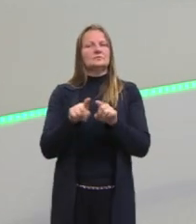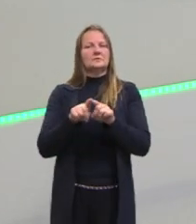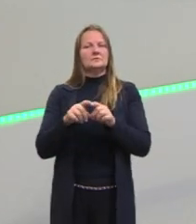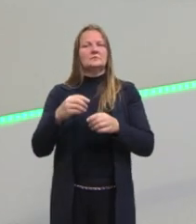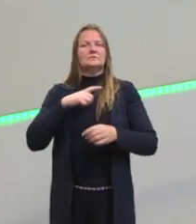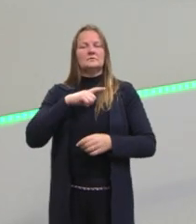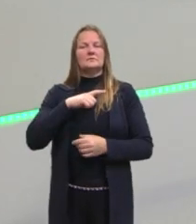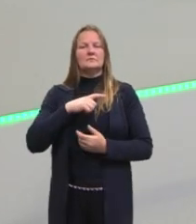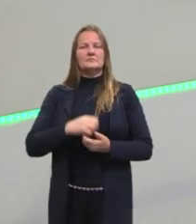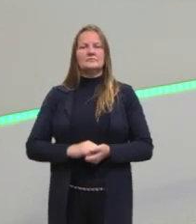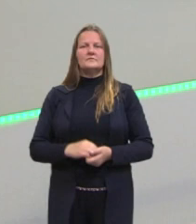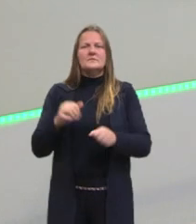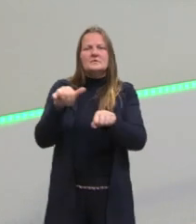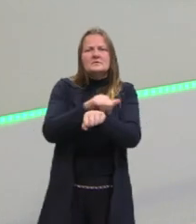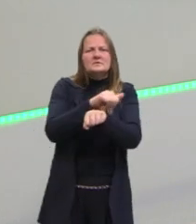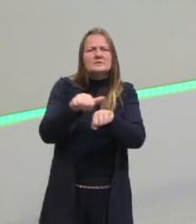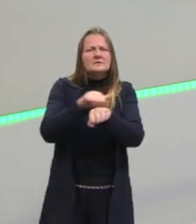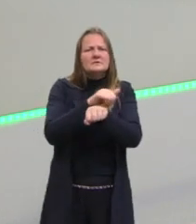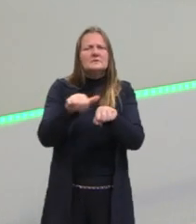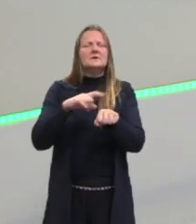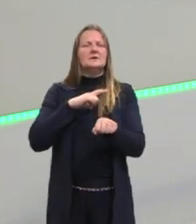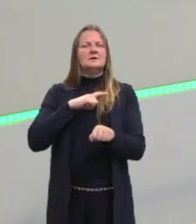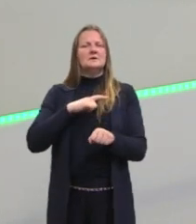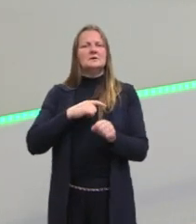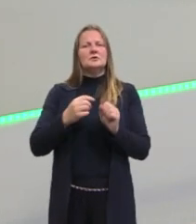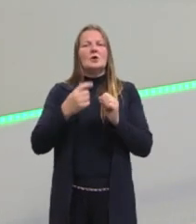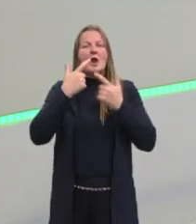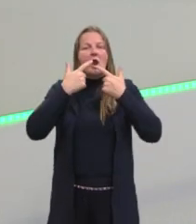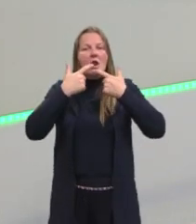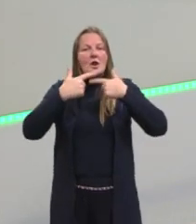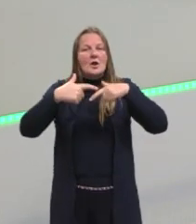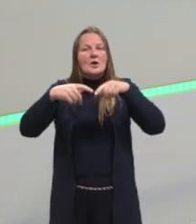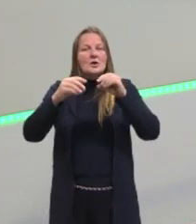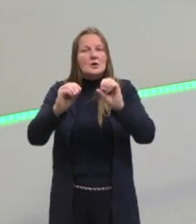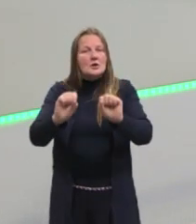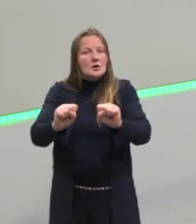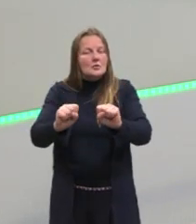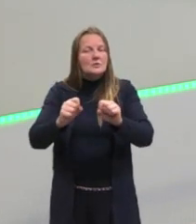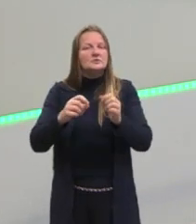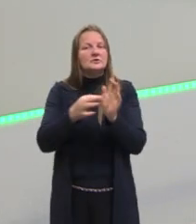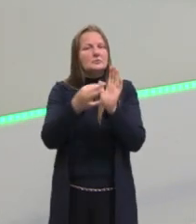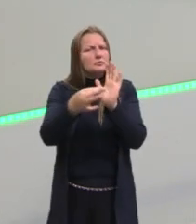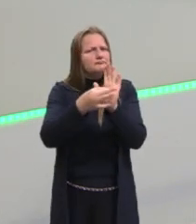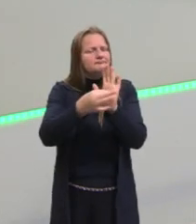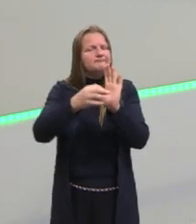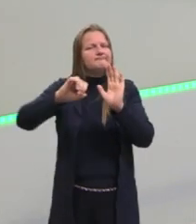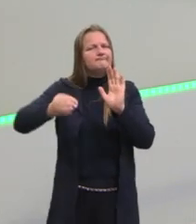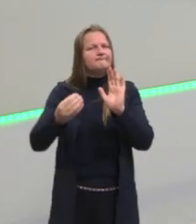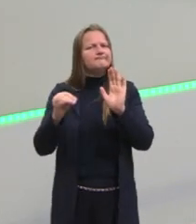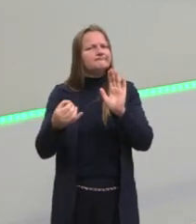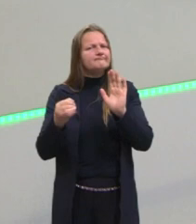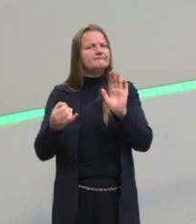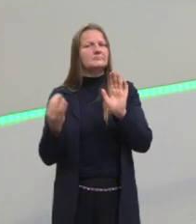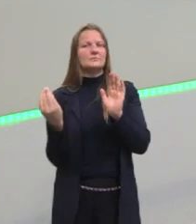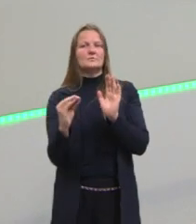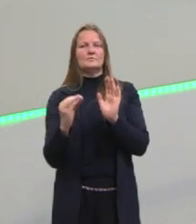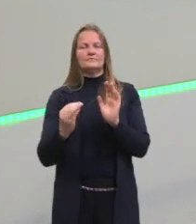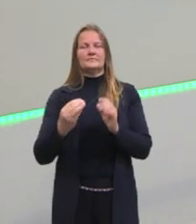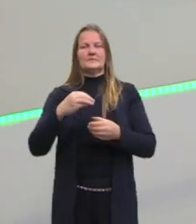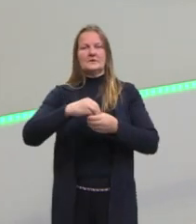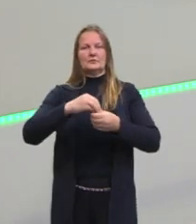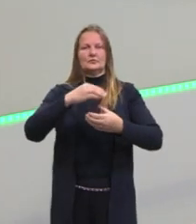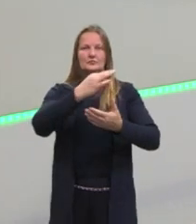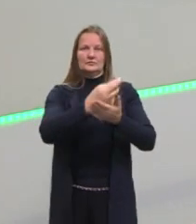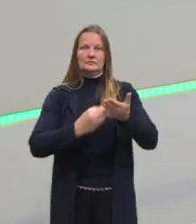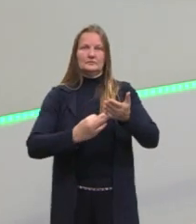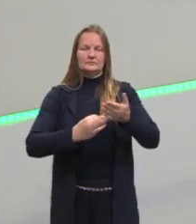aí como, né, fundamentação linguística um tipo argumentativo de linguagem. Então, aqui a gente já